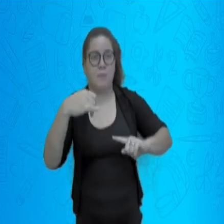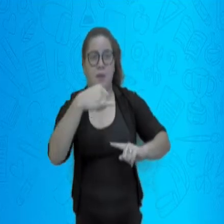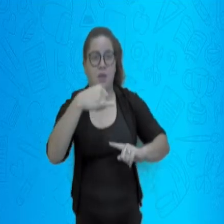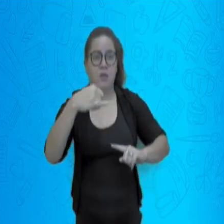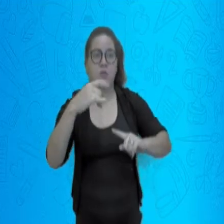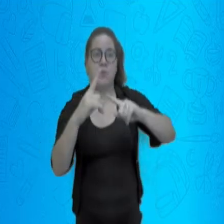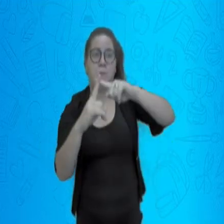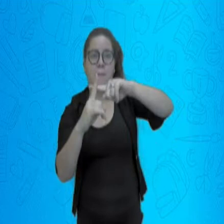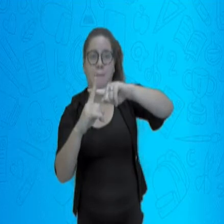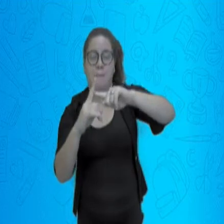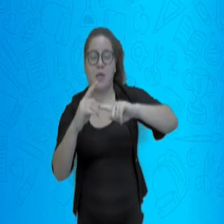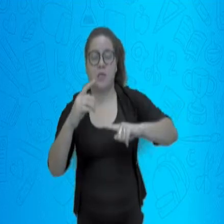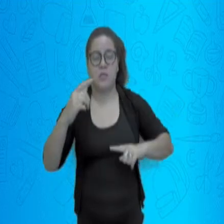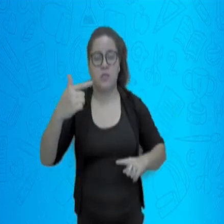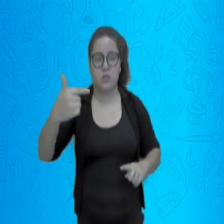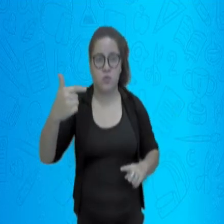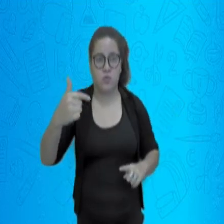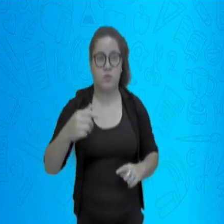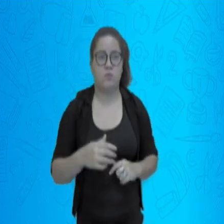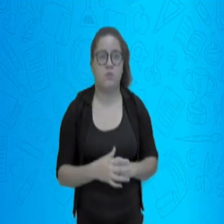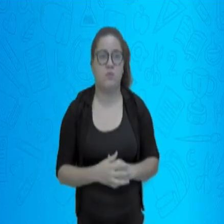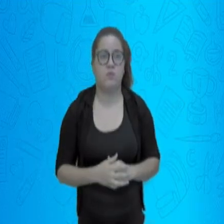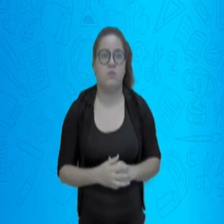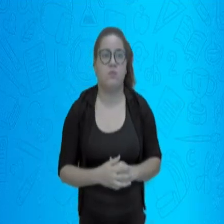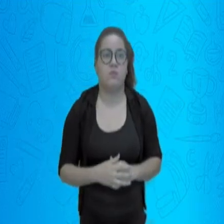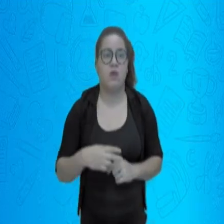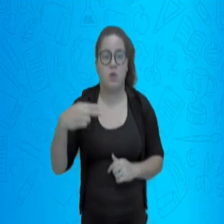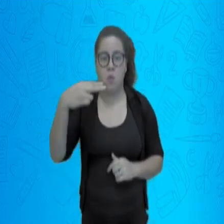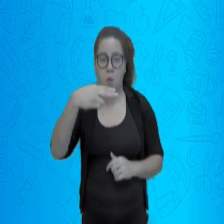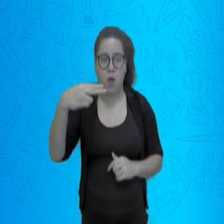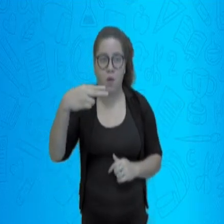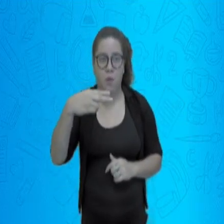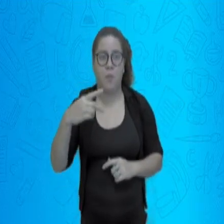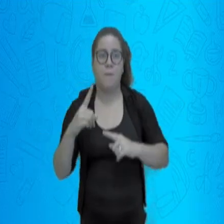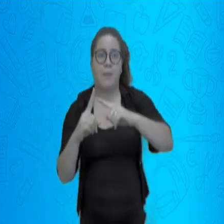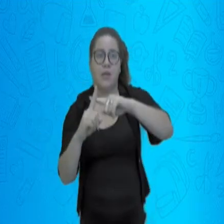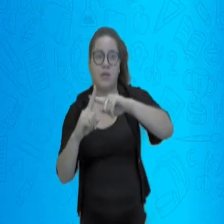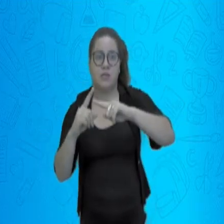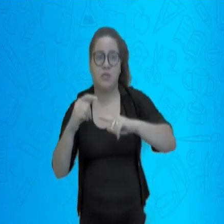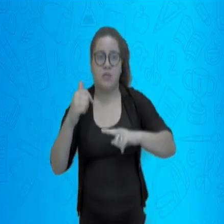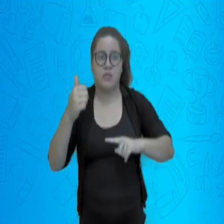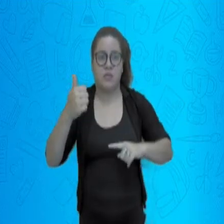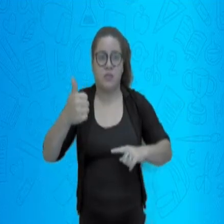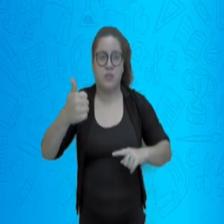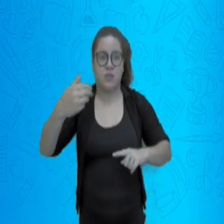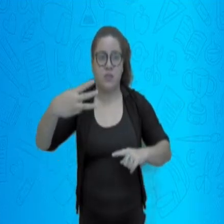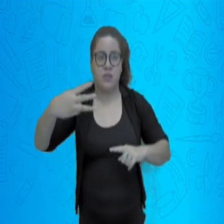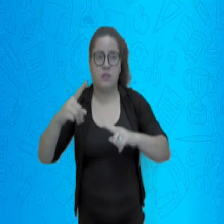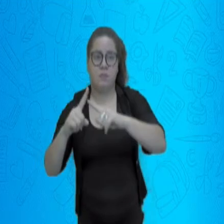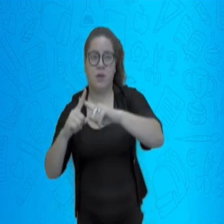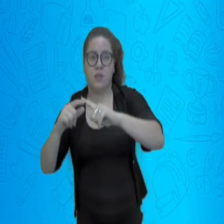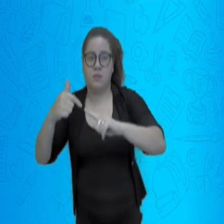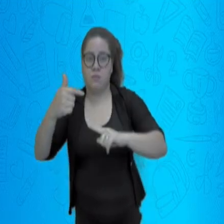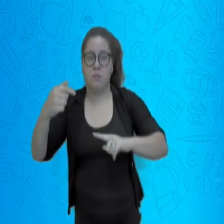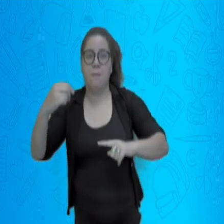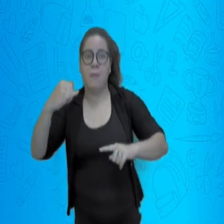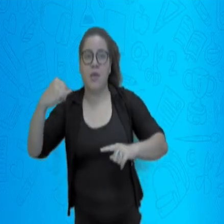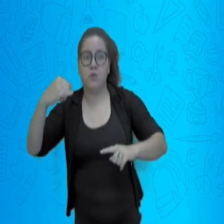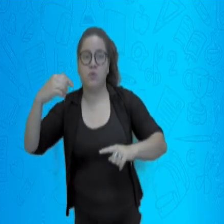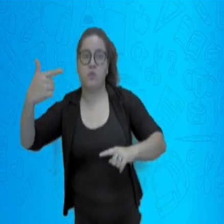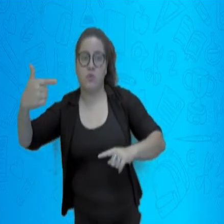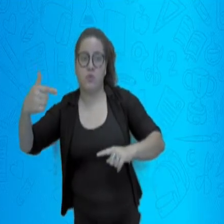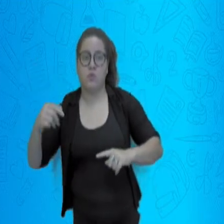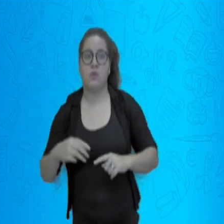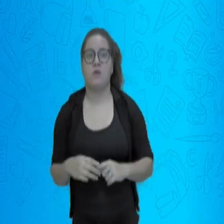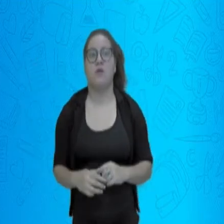é igual a mais 13 mais menos 2. E que todos os dois chegam no mesmo resultado, que é